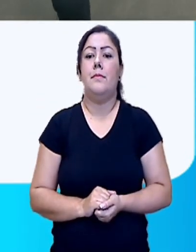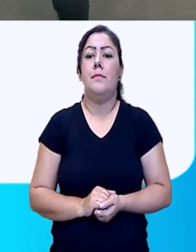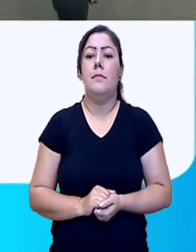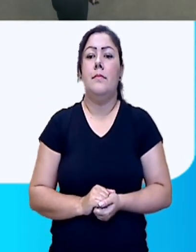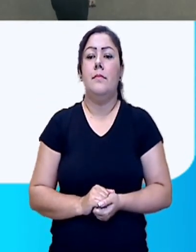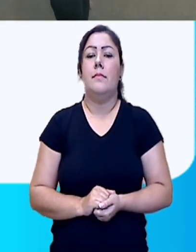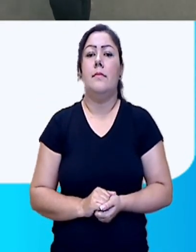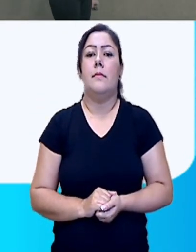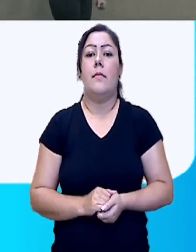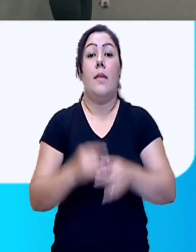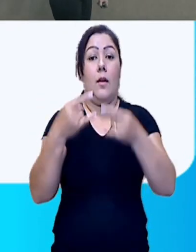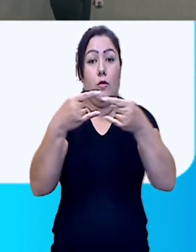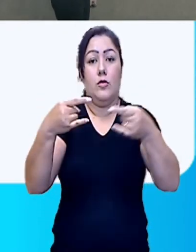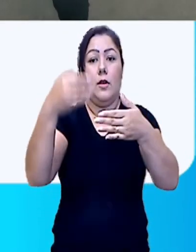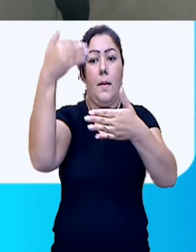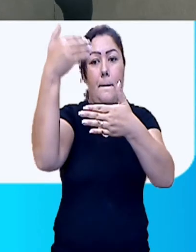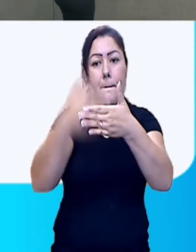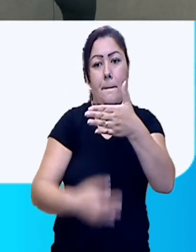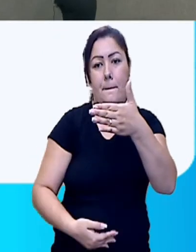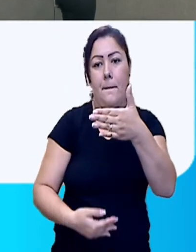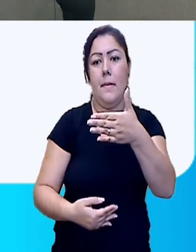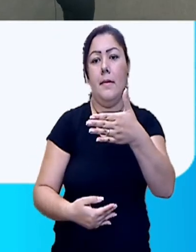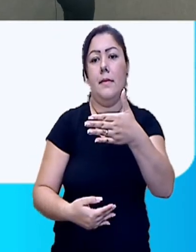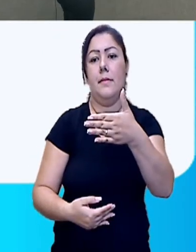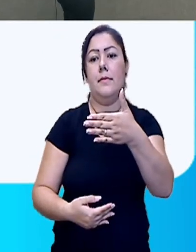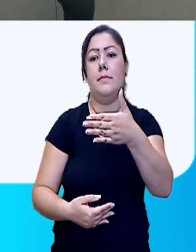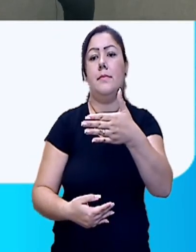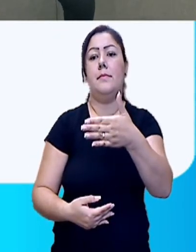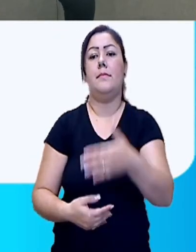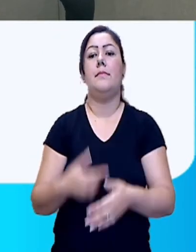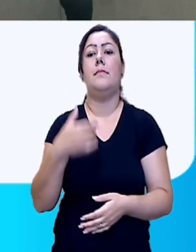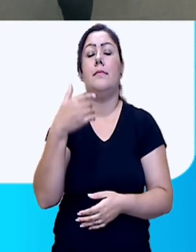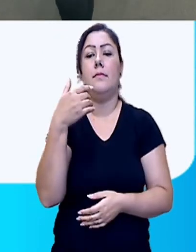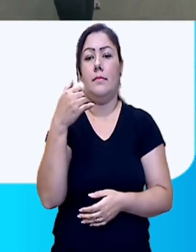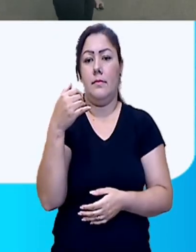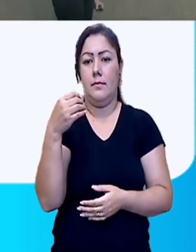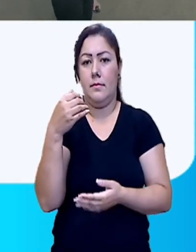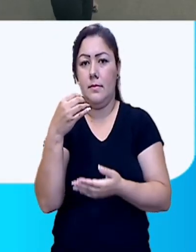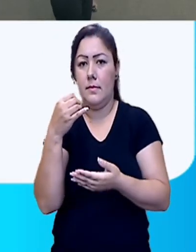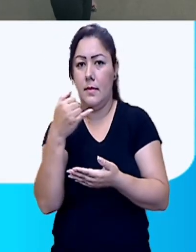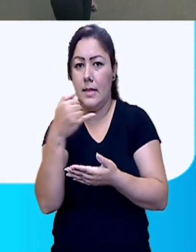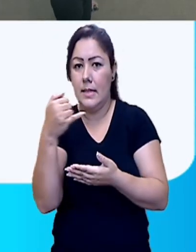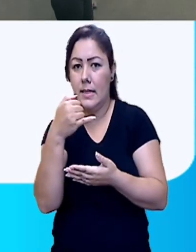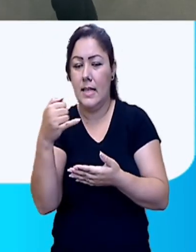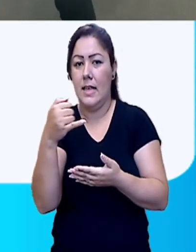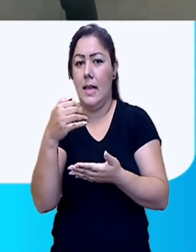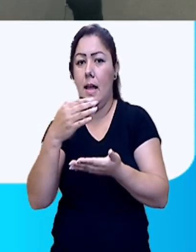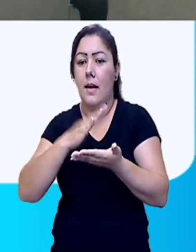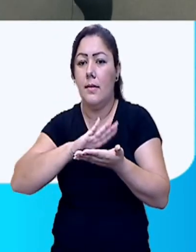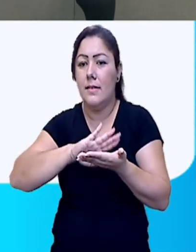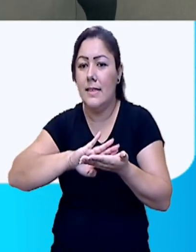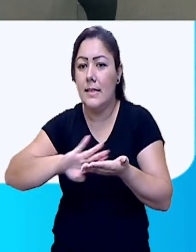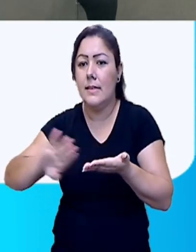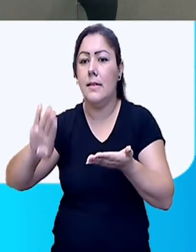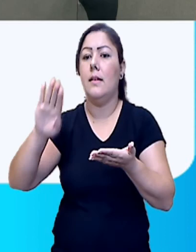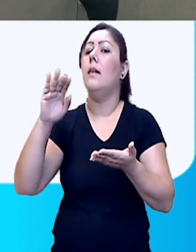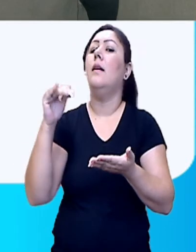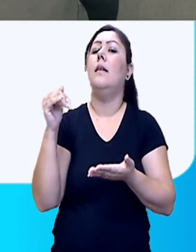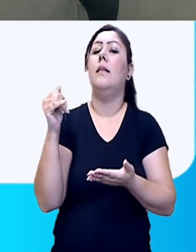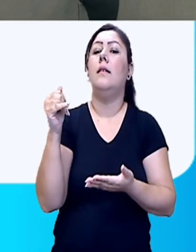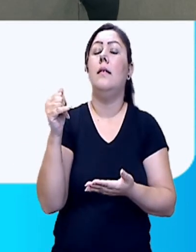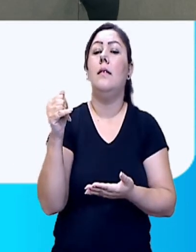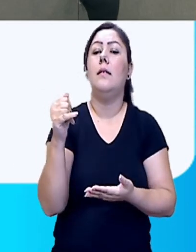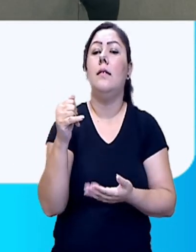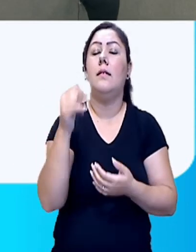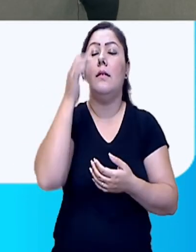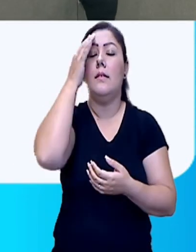Aí, compensou um cheque na conta dele. Então, saiu, compensou um cheque. Então, saiu esse valor aqui, esse